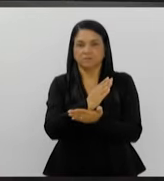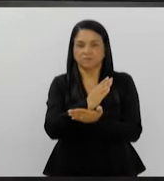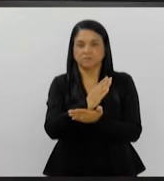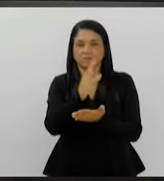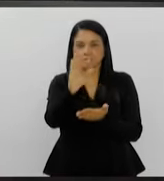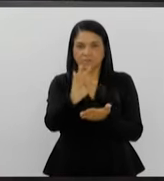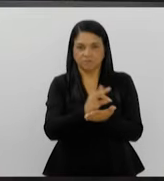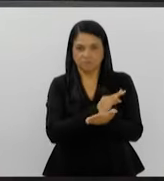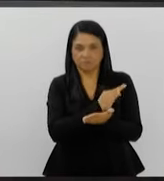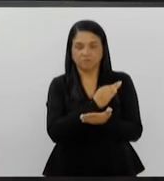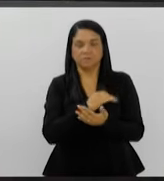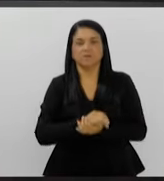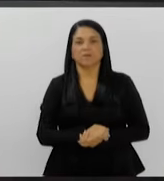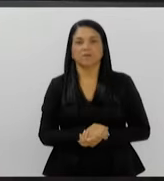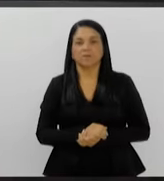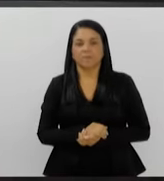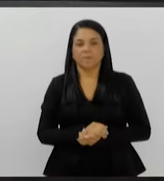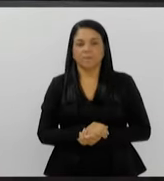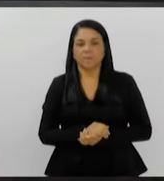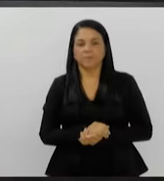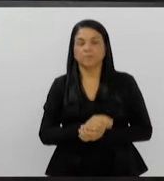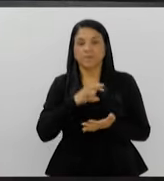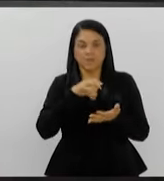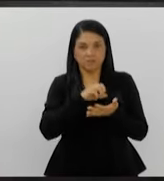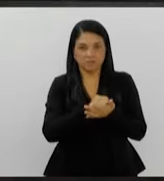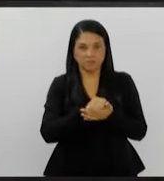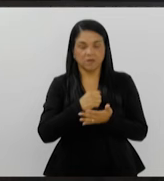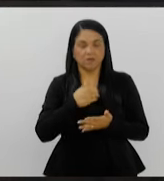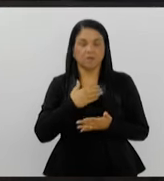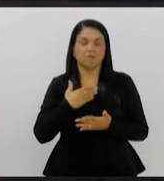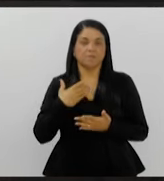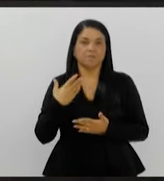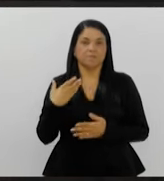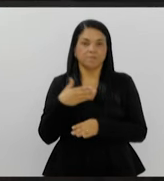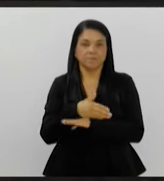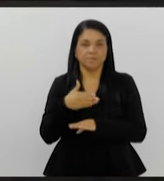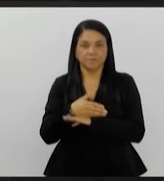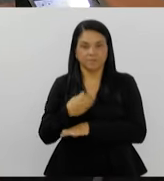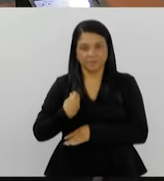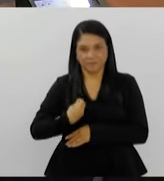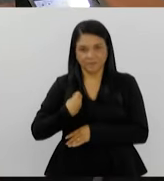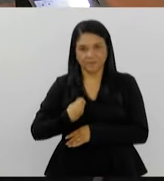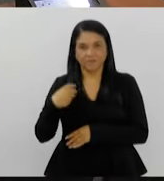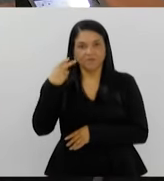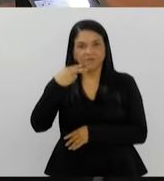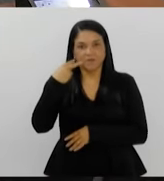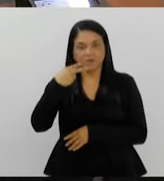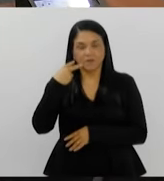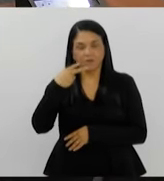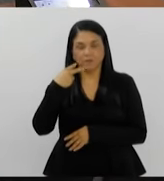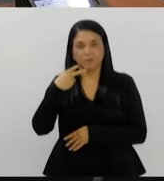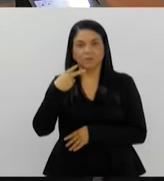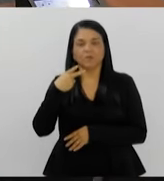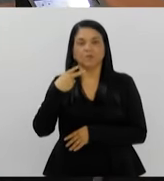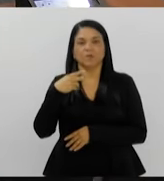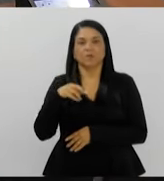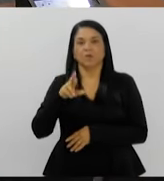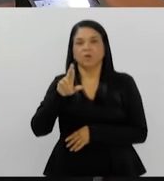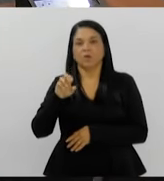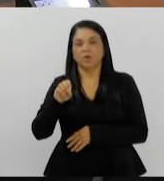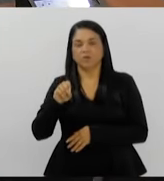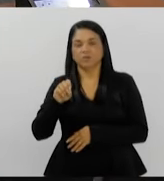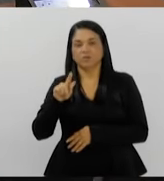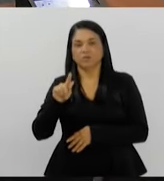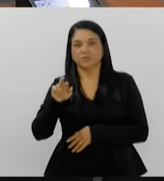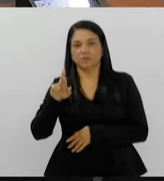vai autógrafo gostaria de registrar a presença do meu amigo vereador do município do Rio de Janeiro Rogério Amorim